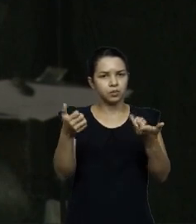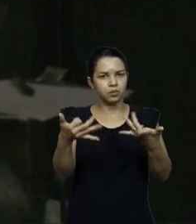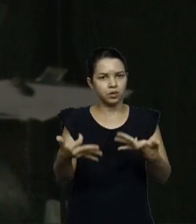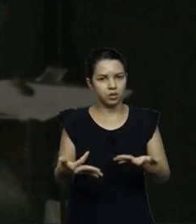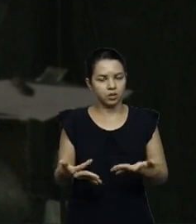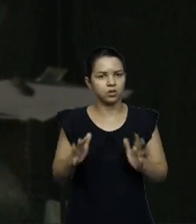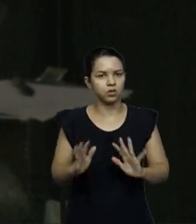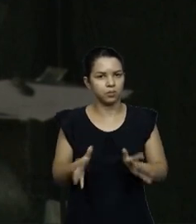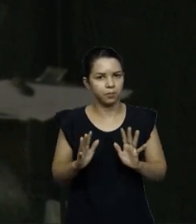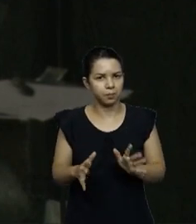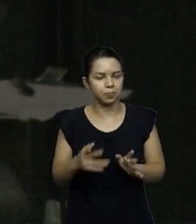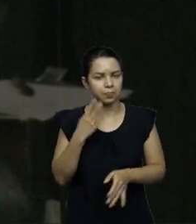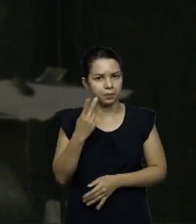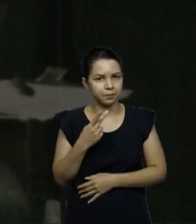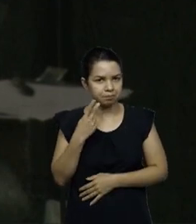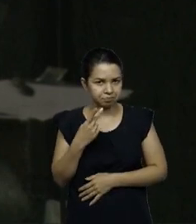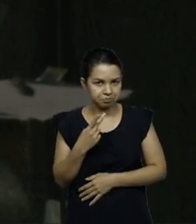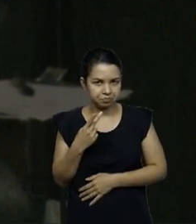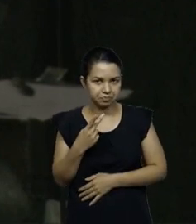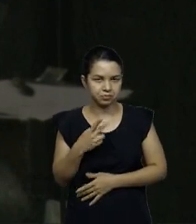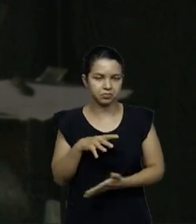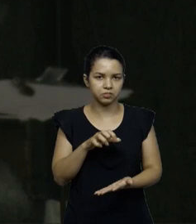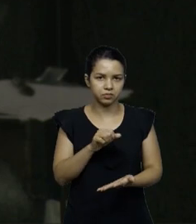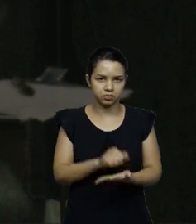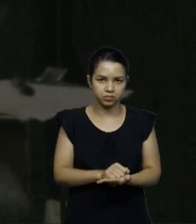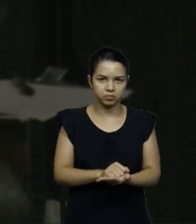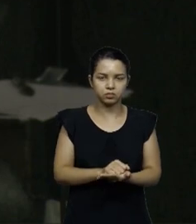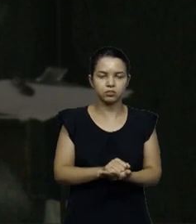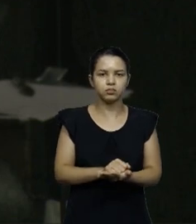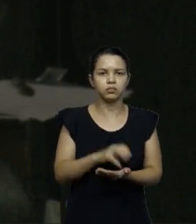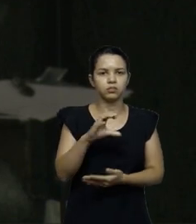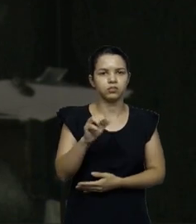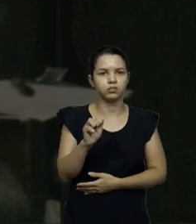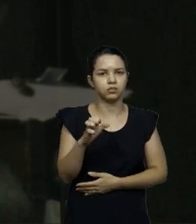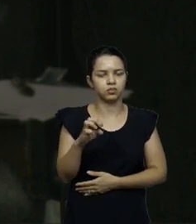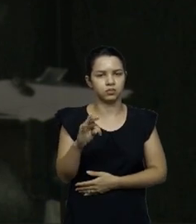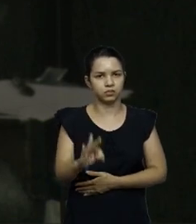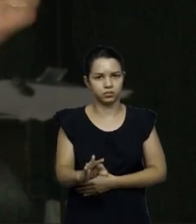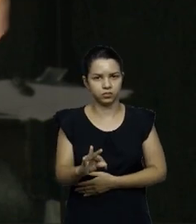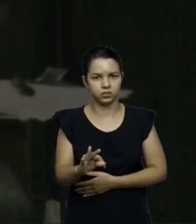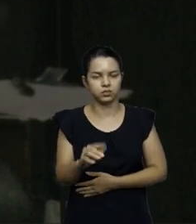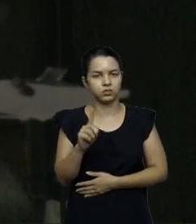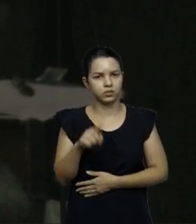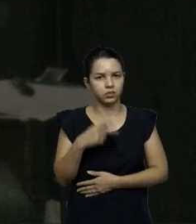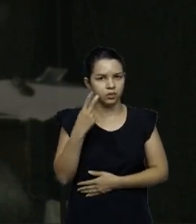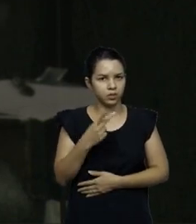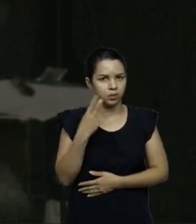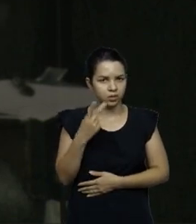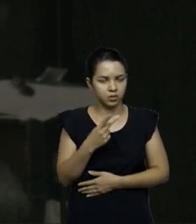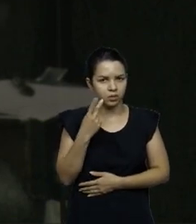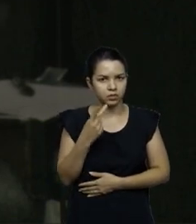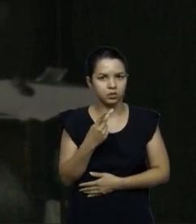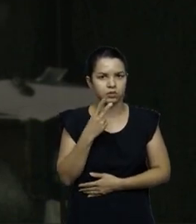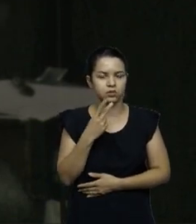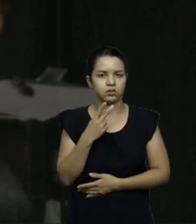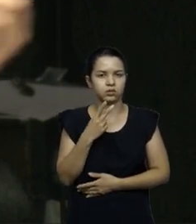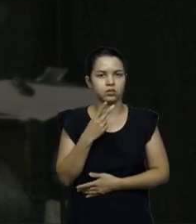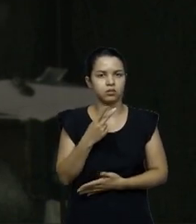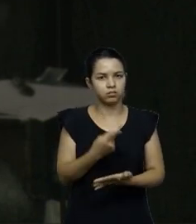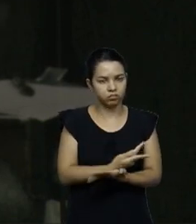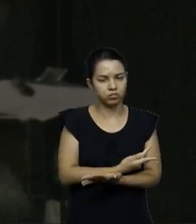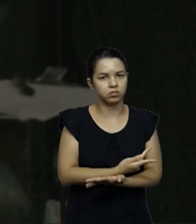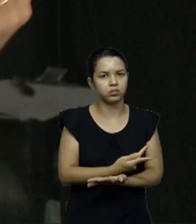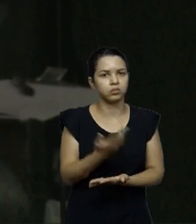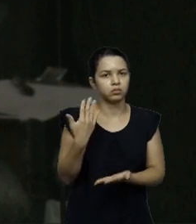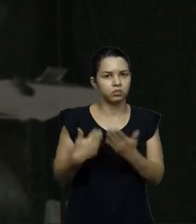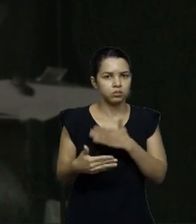contratação e ampliação é no ano dos ac3 ela é uma política perniciosa e aquele dia o secretário da Educação tava aqui